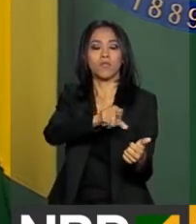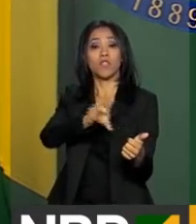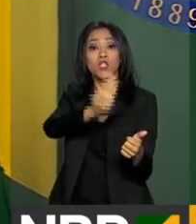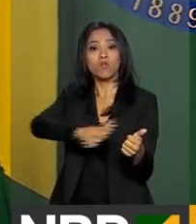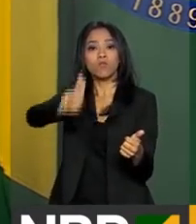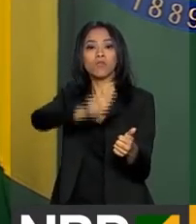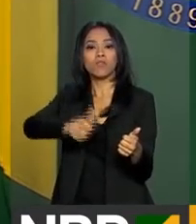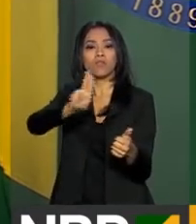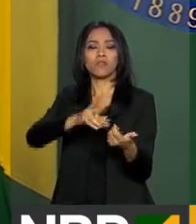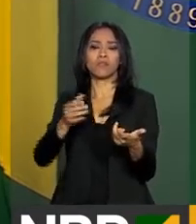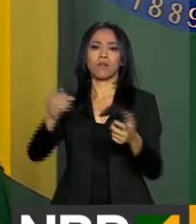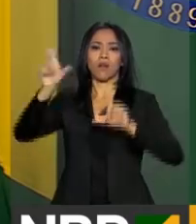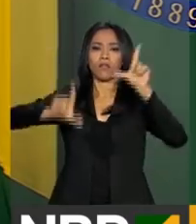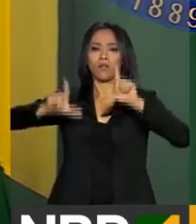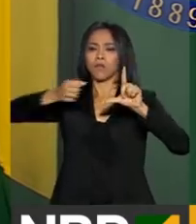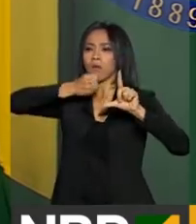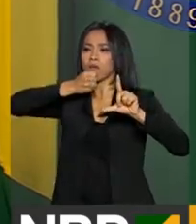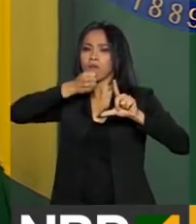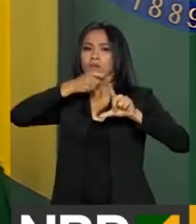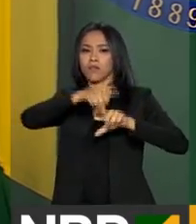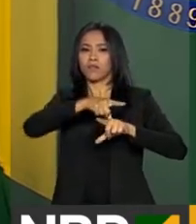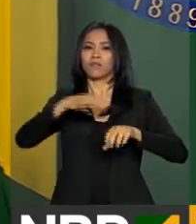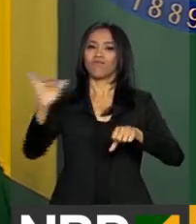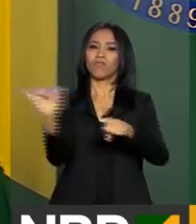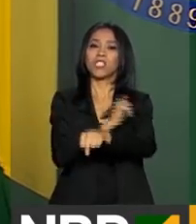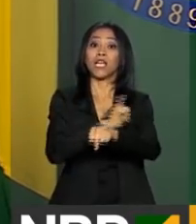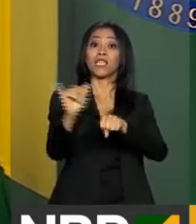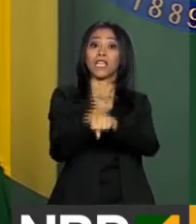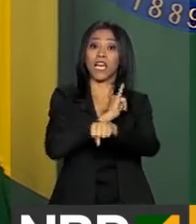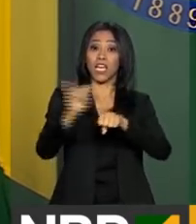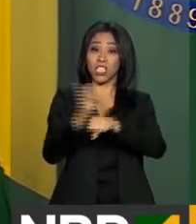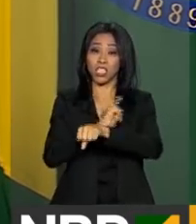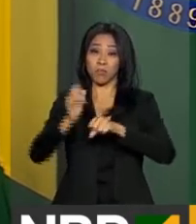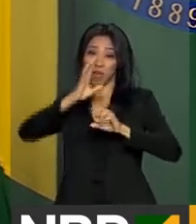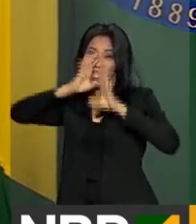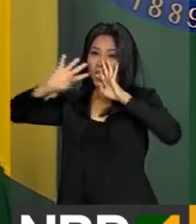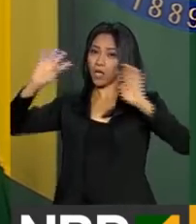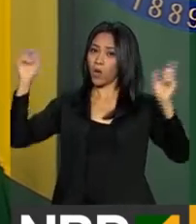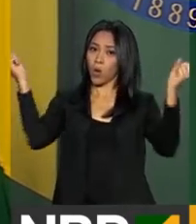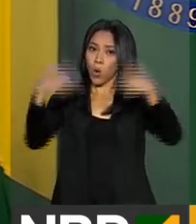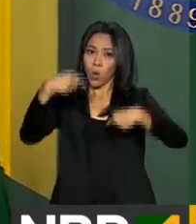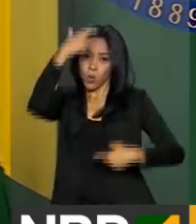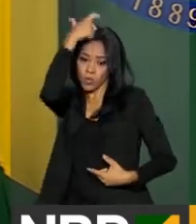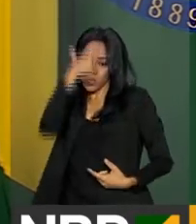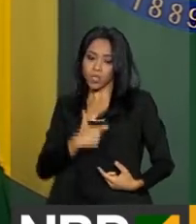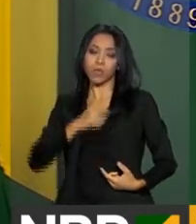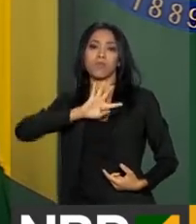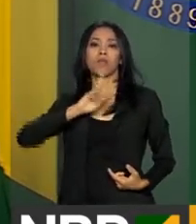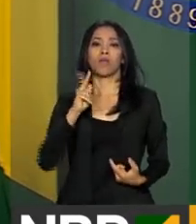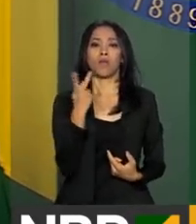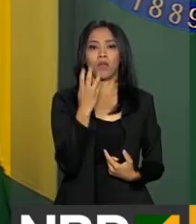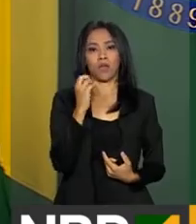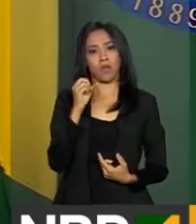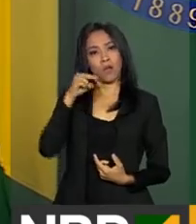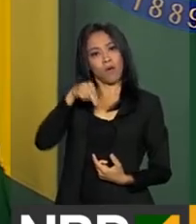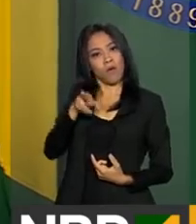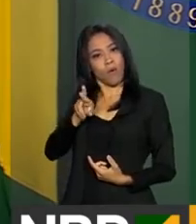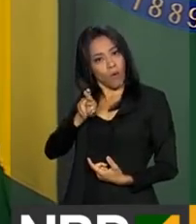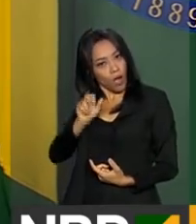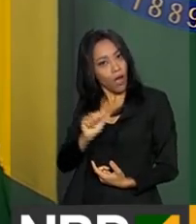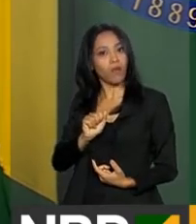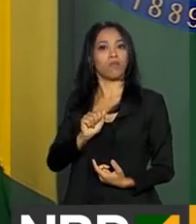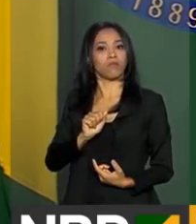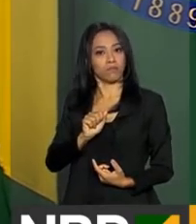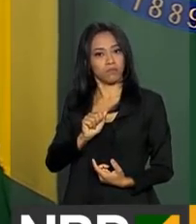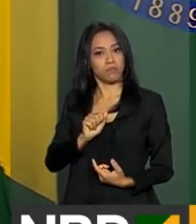propósitos de atingir a minha honra os investigadores ainda